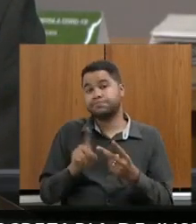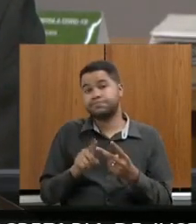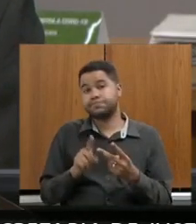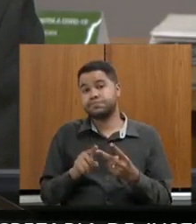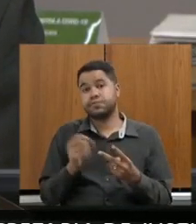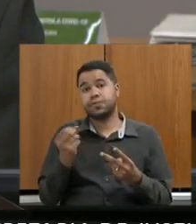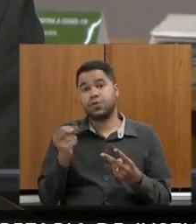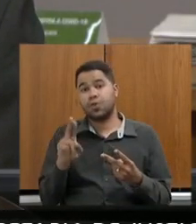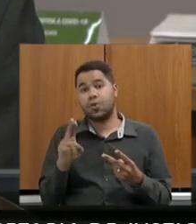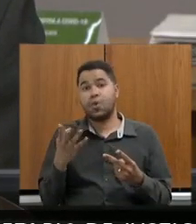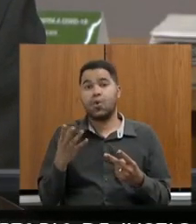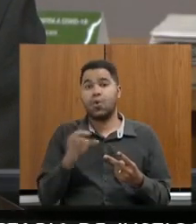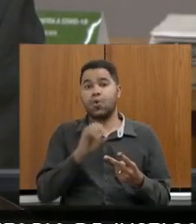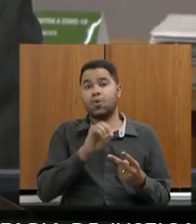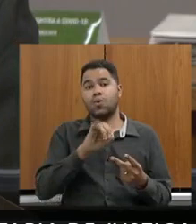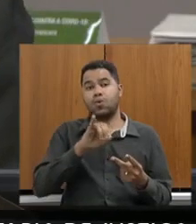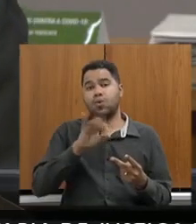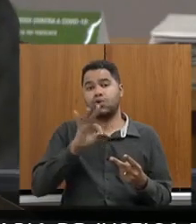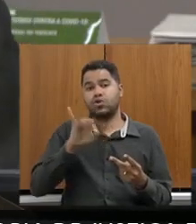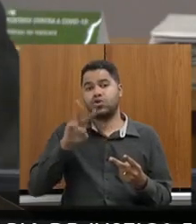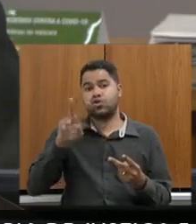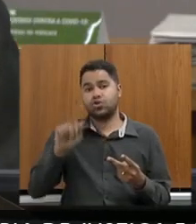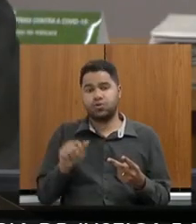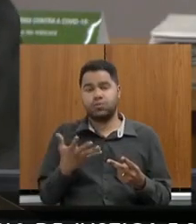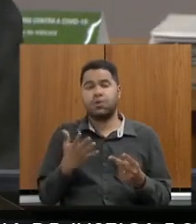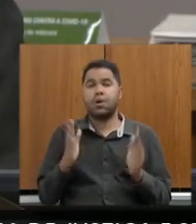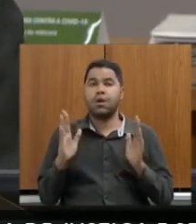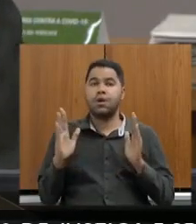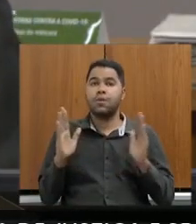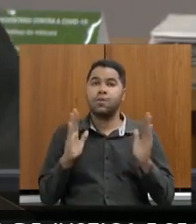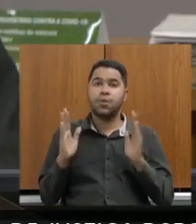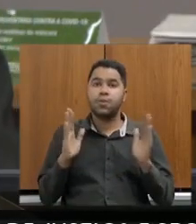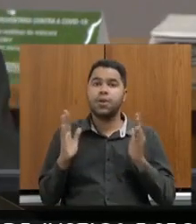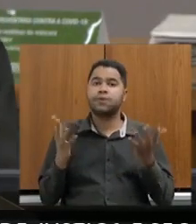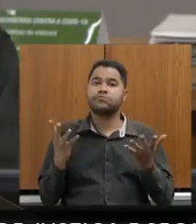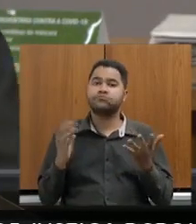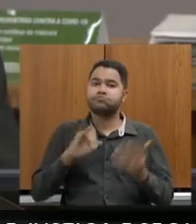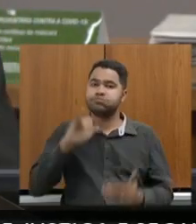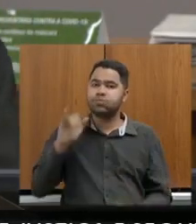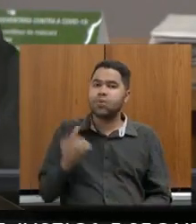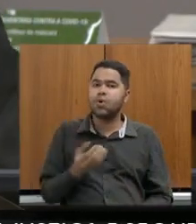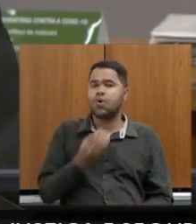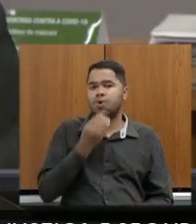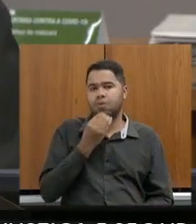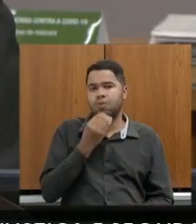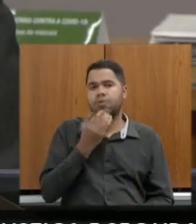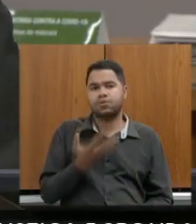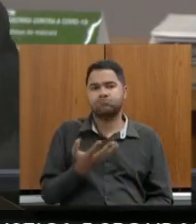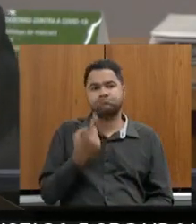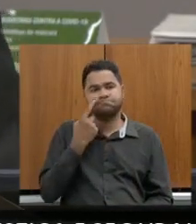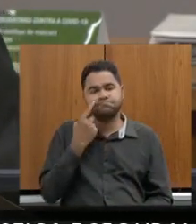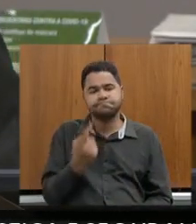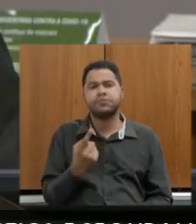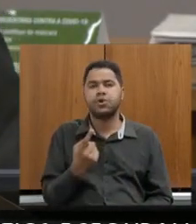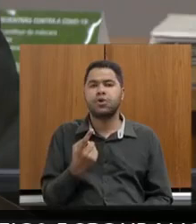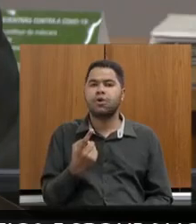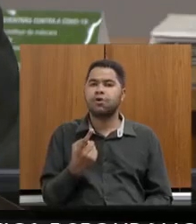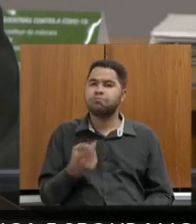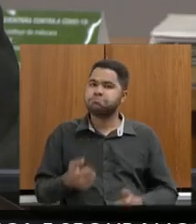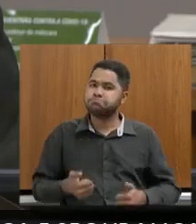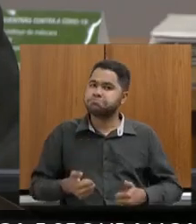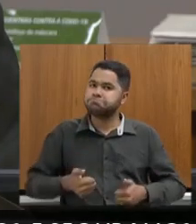determinada oitiva então vejo esse momento como uma oportunidade vejo com